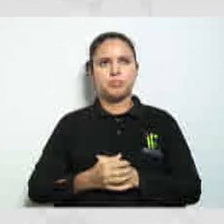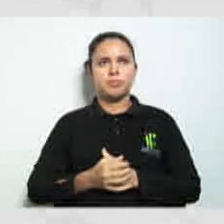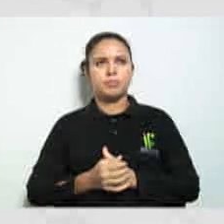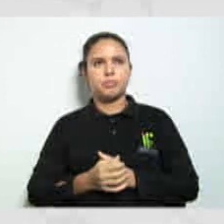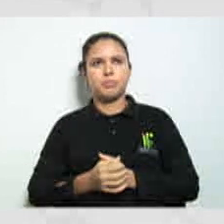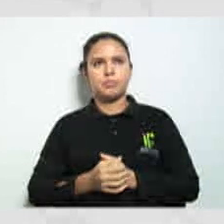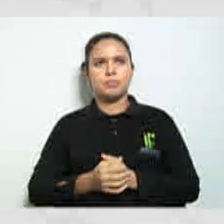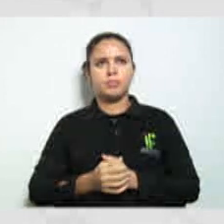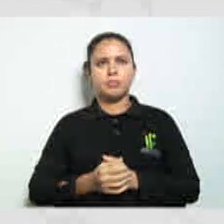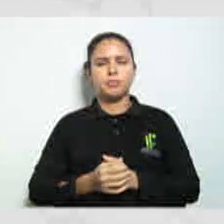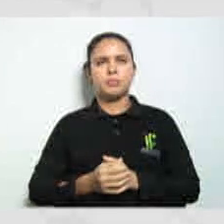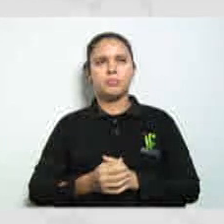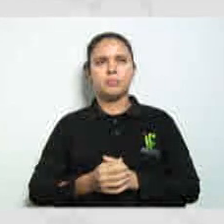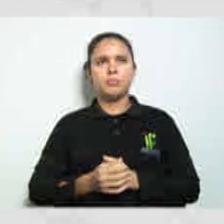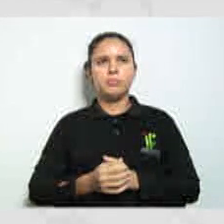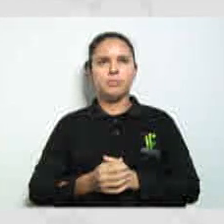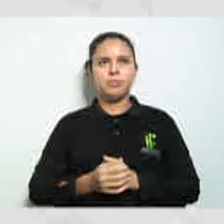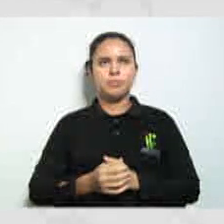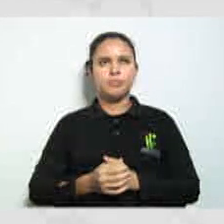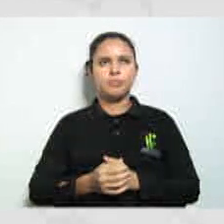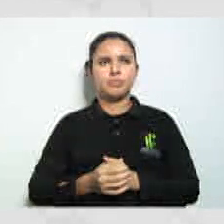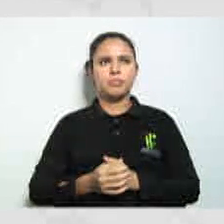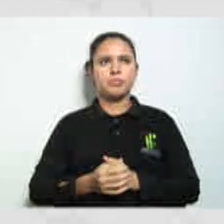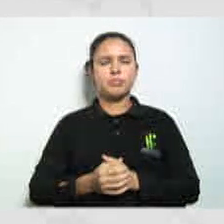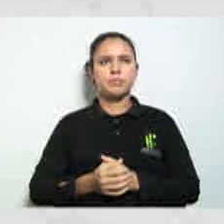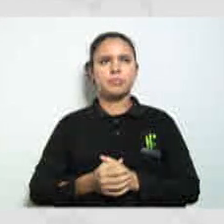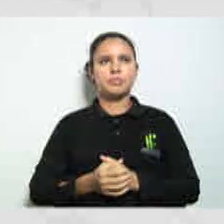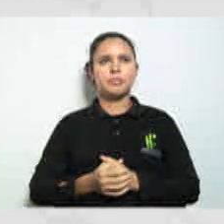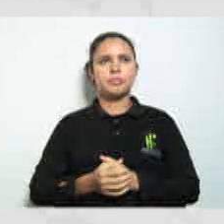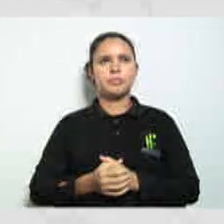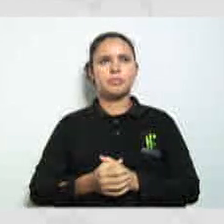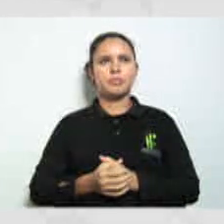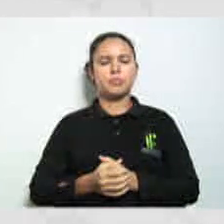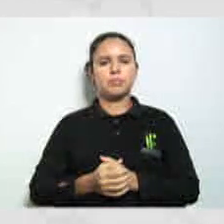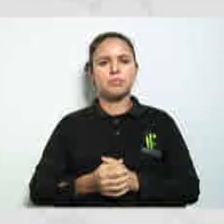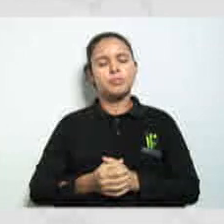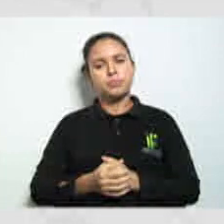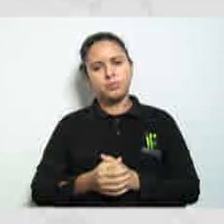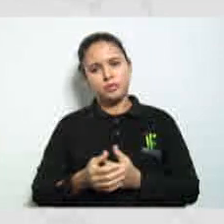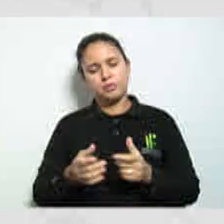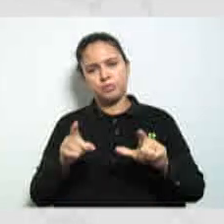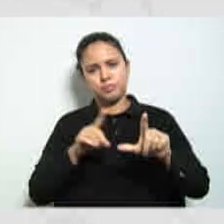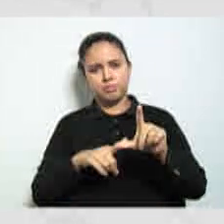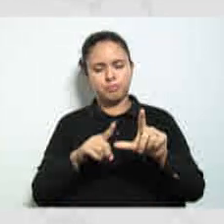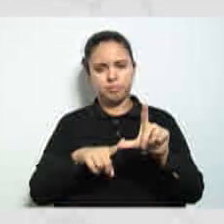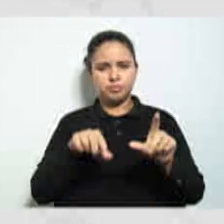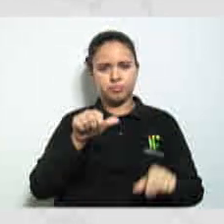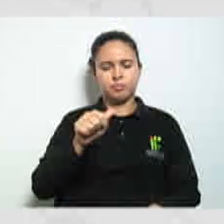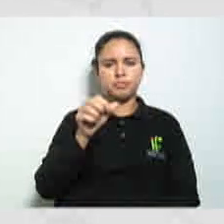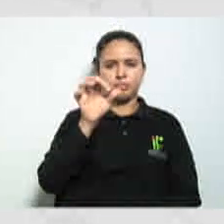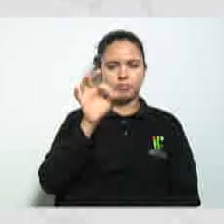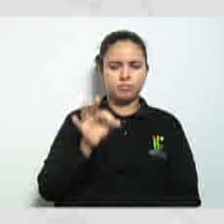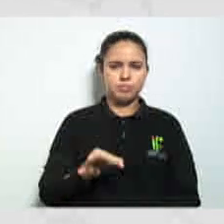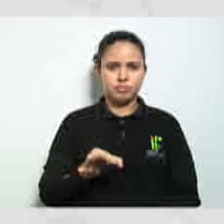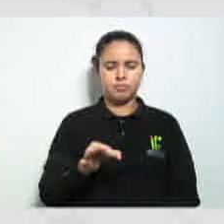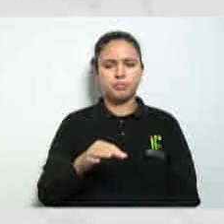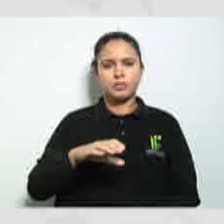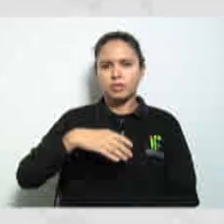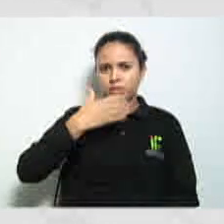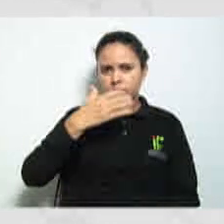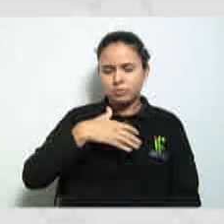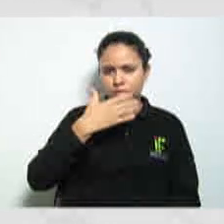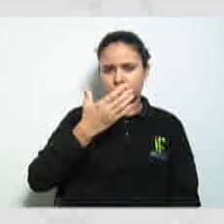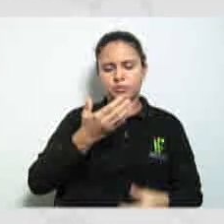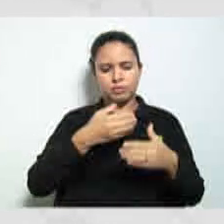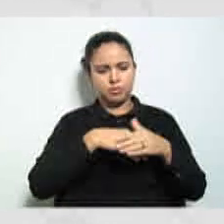a assertiva que está correta? É a letra A, ou seja, a polpa de fruta foi